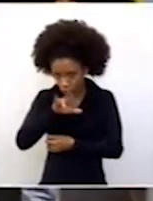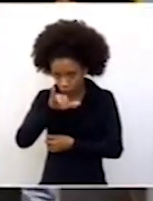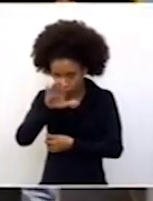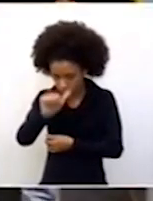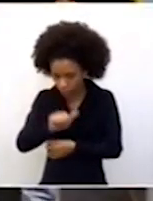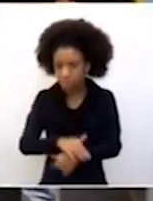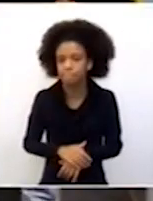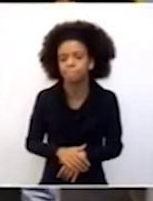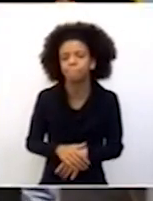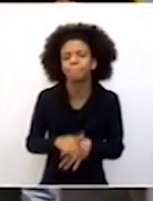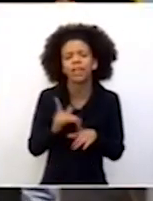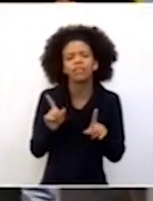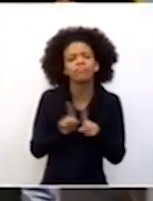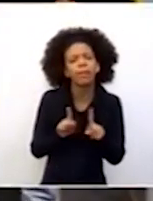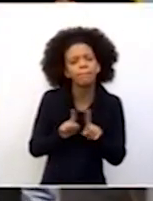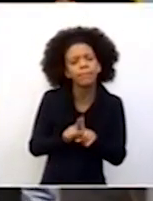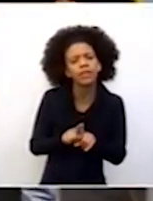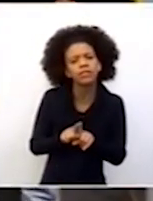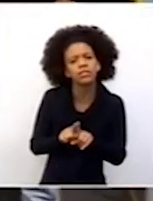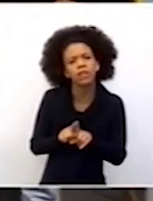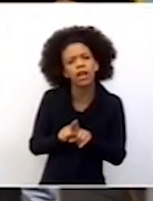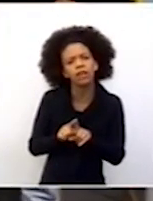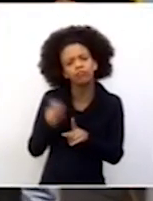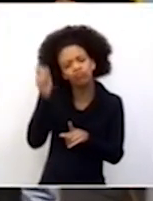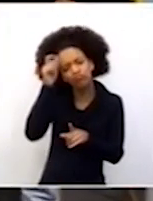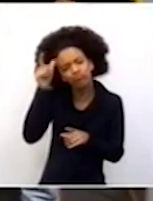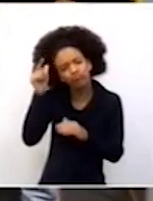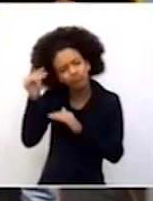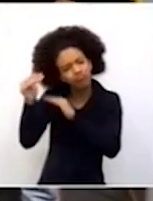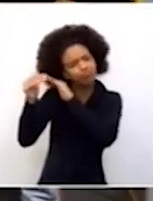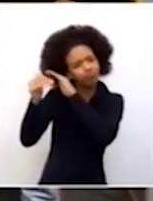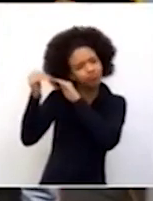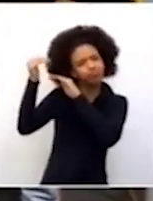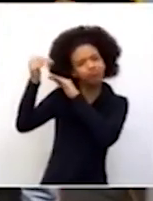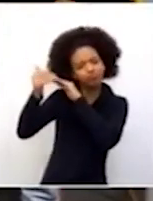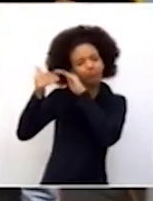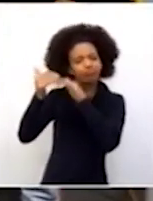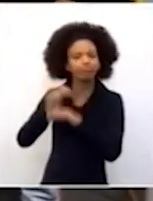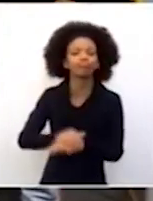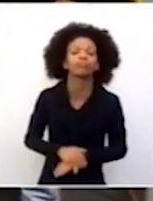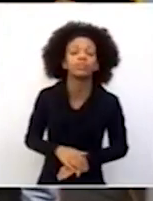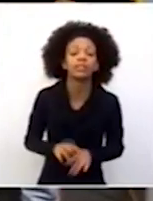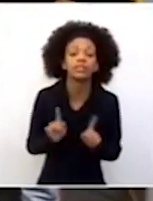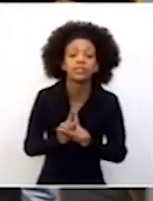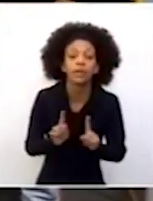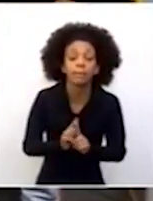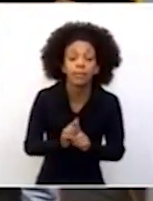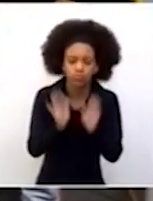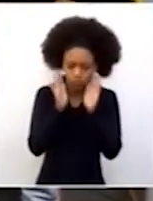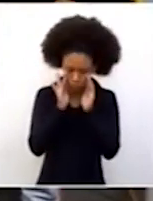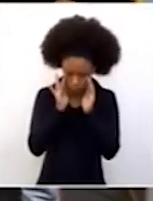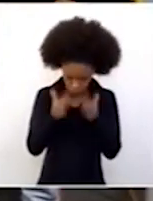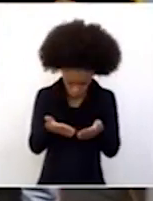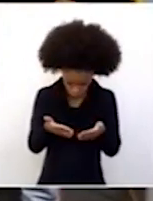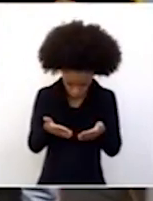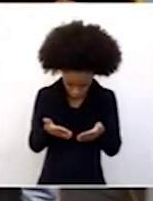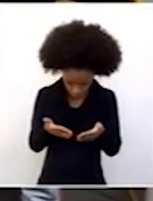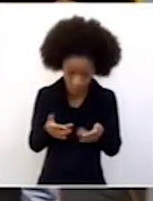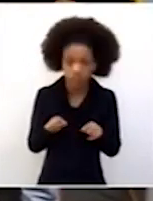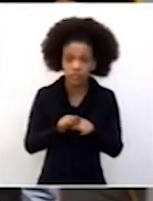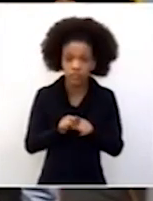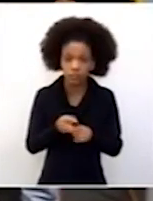Pro Rose falou da dimensão cultural. A Isaura falou da concentração e